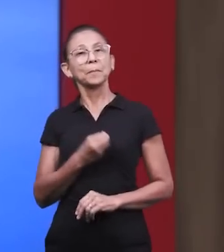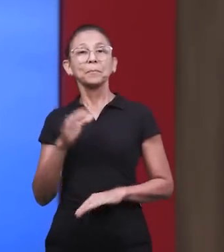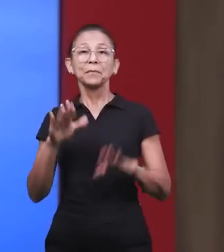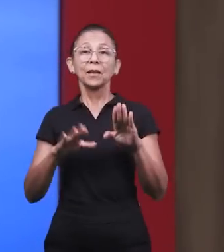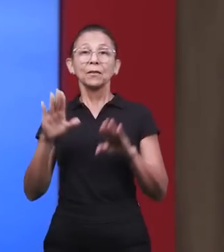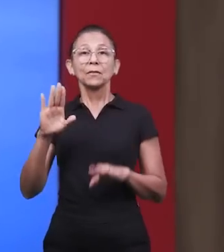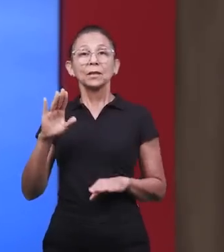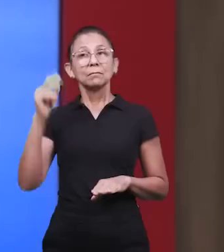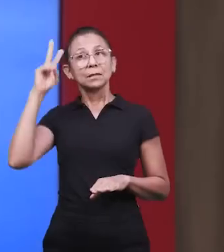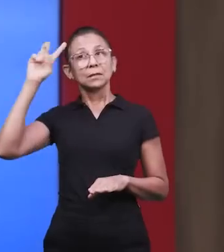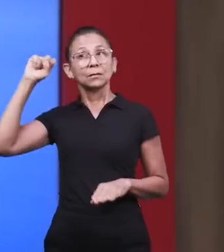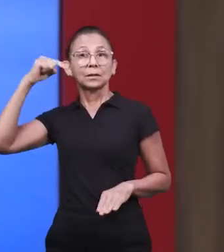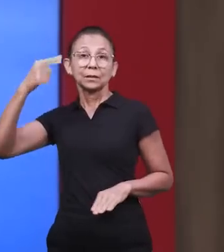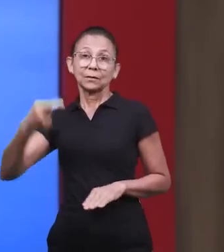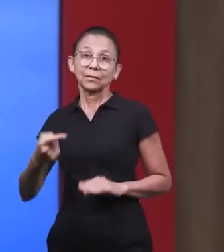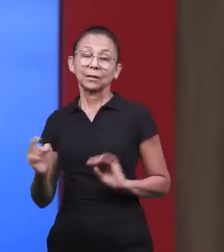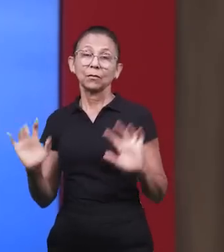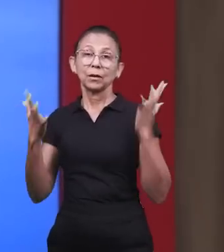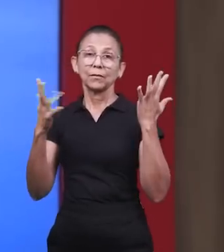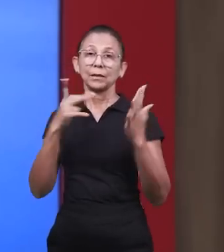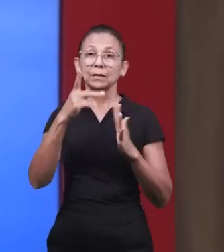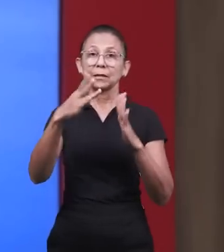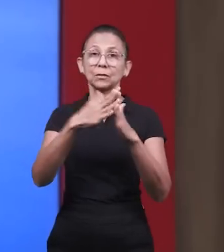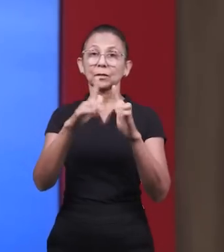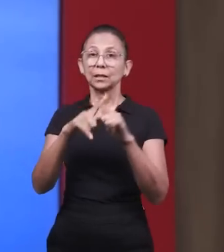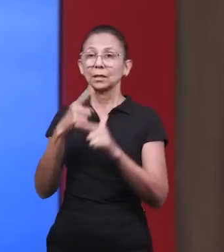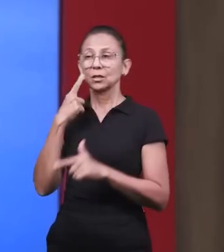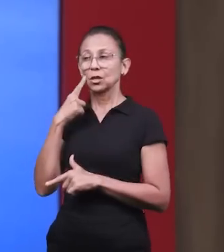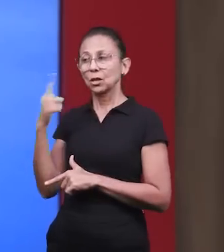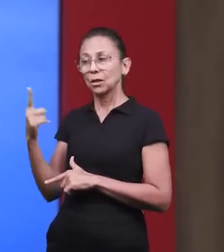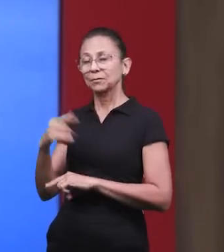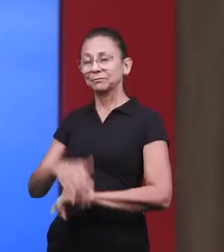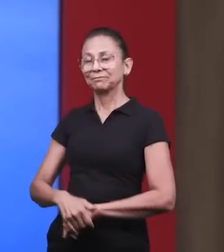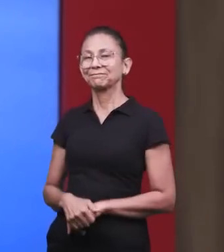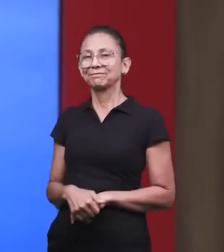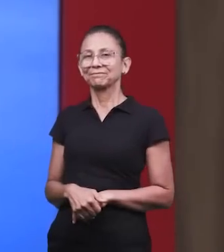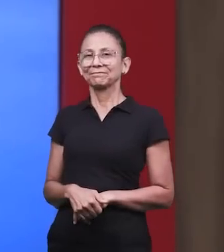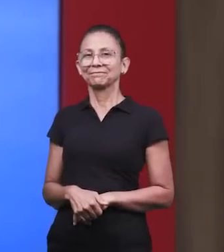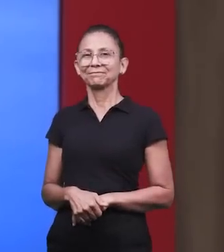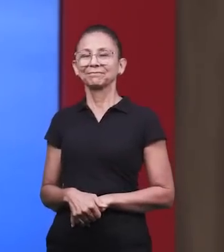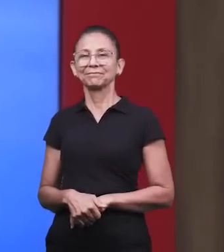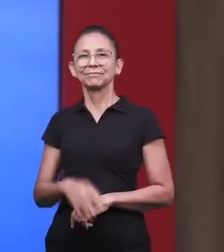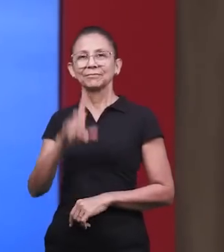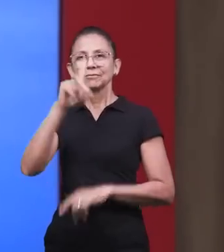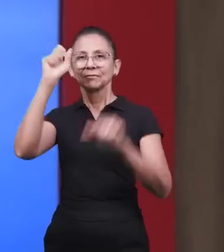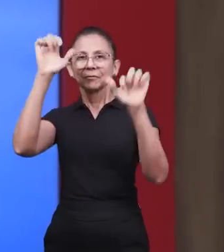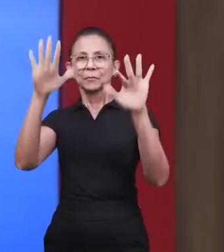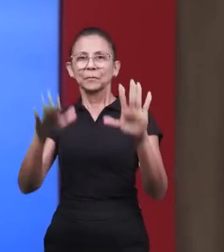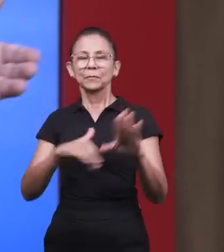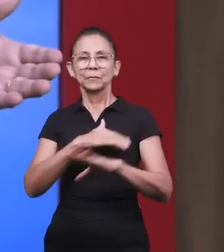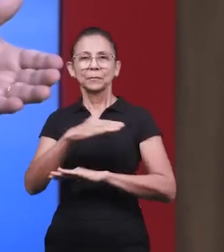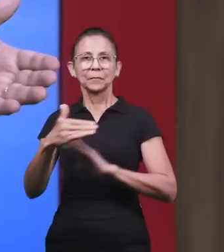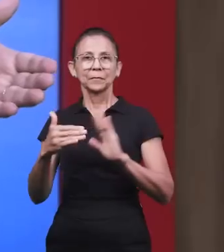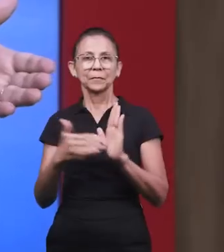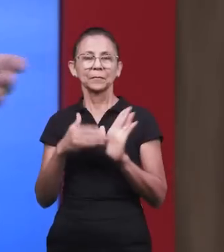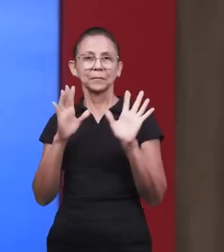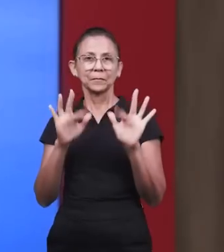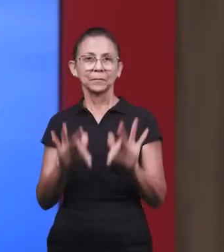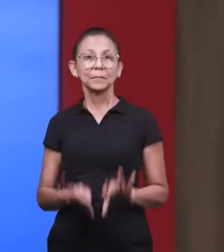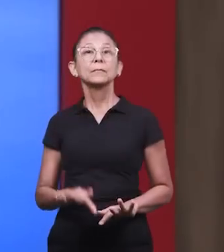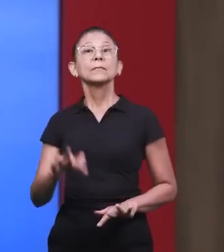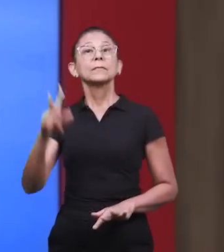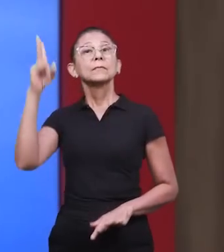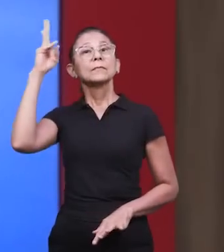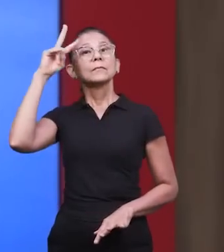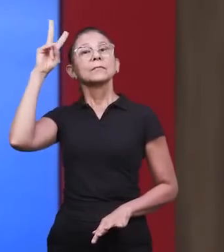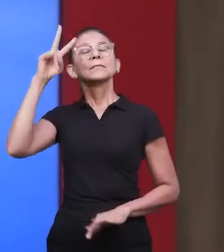próxima segunda-feira, o evento da sua igreja vai entrar aqui, ó, no Manaim News. Amém? Que Deus abençoe a todos. Estamos chegando aqui ao final.